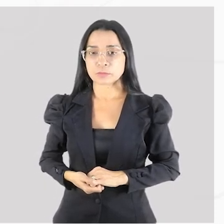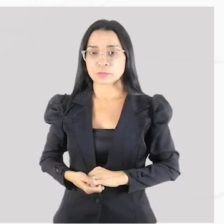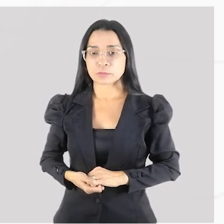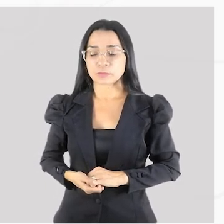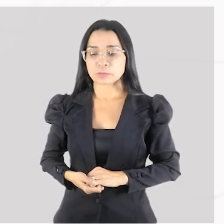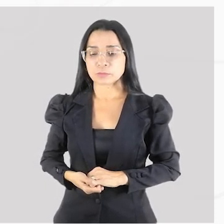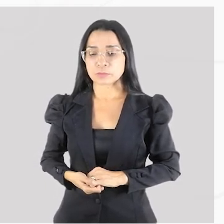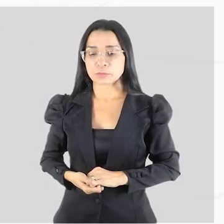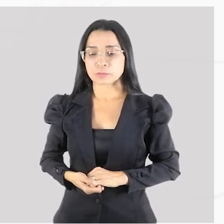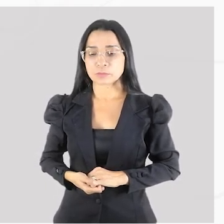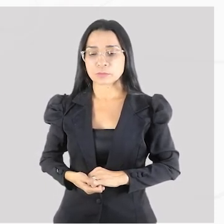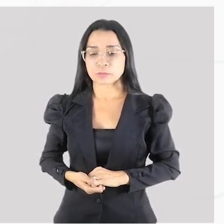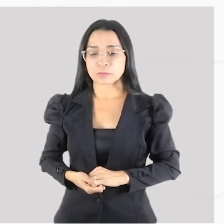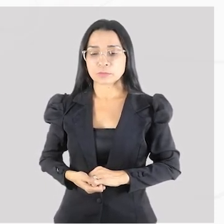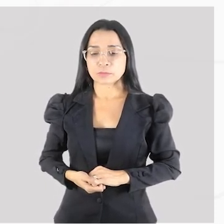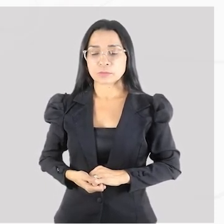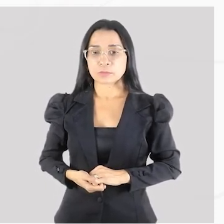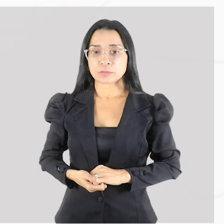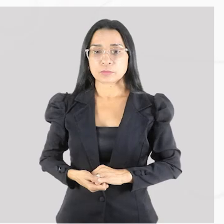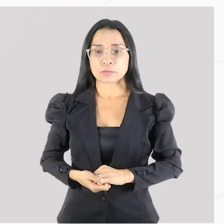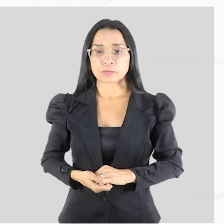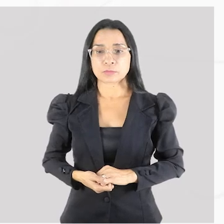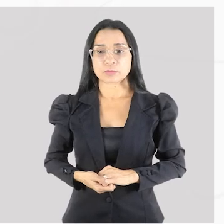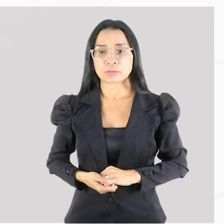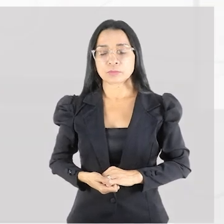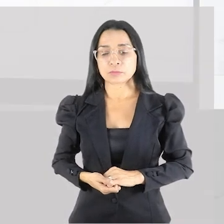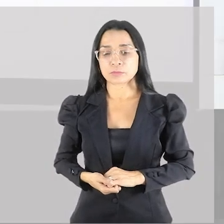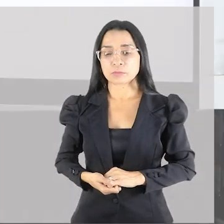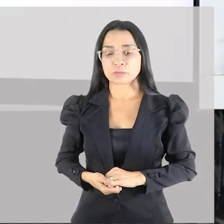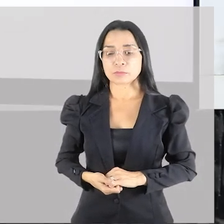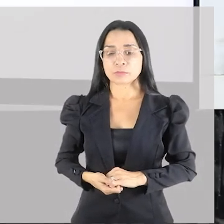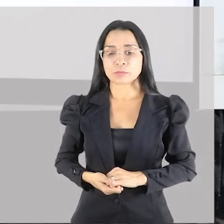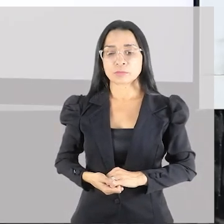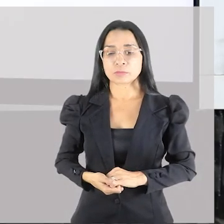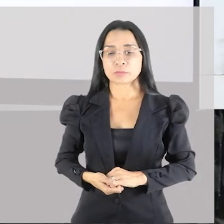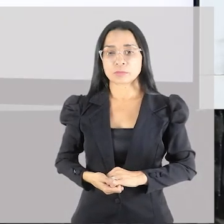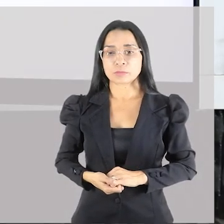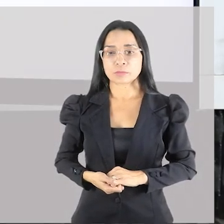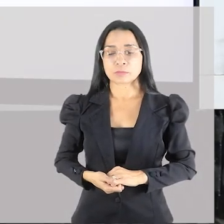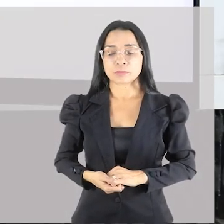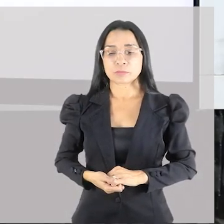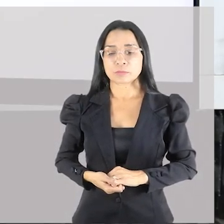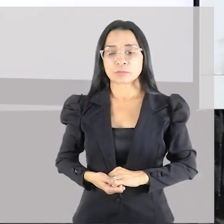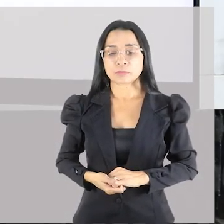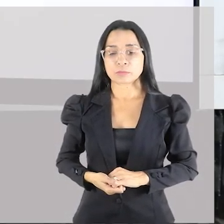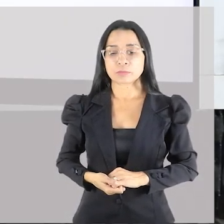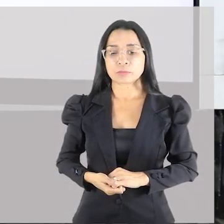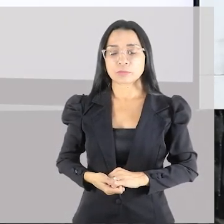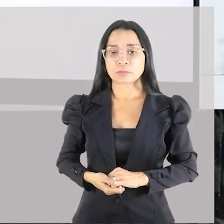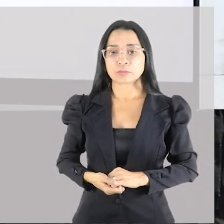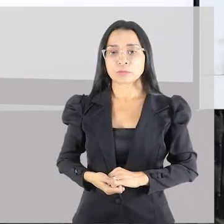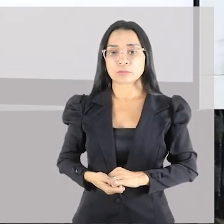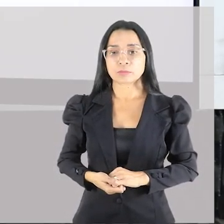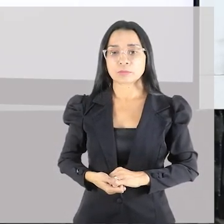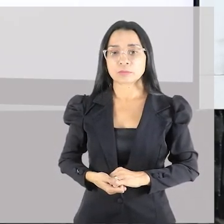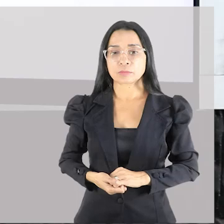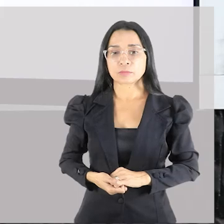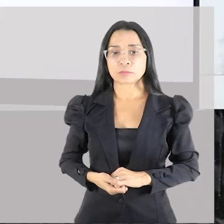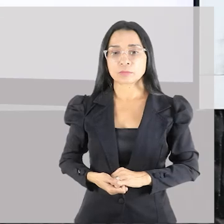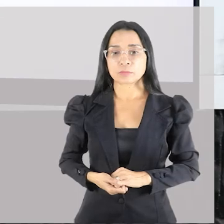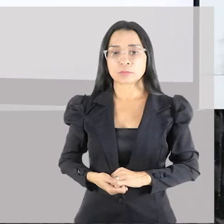liberais, todos interessados em manter os benefícios obtidos a partir das mudanças promovidas com a chegada de Dom João